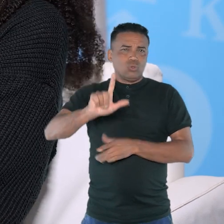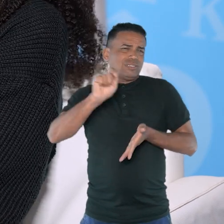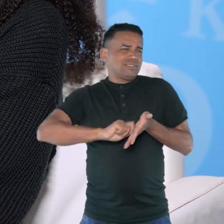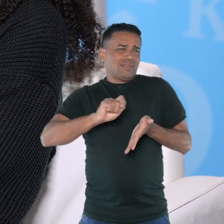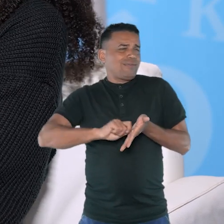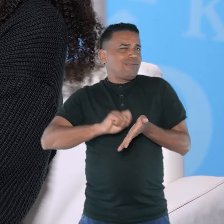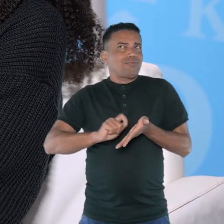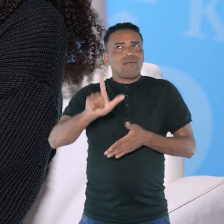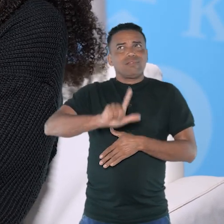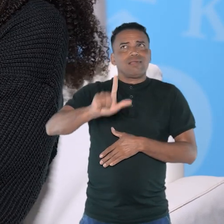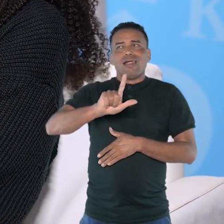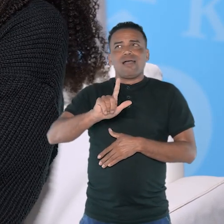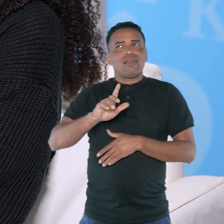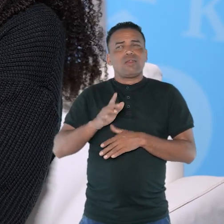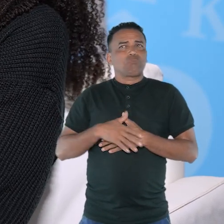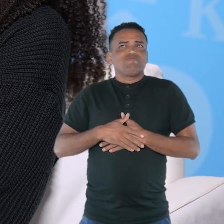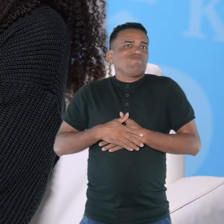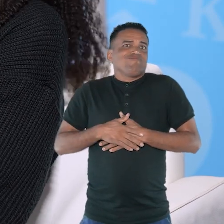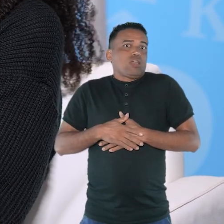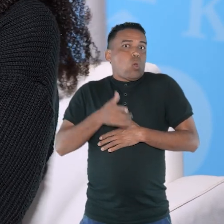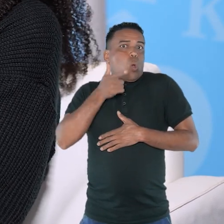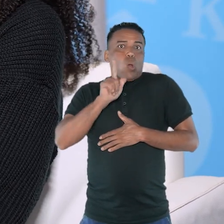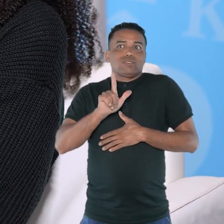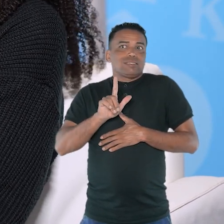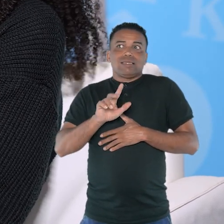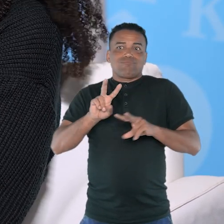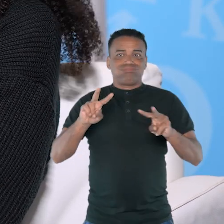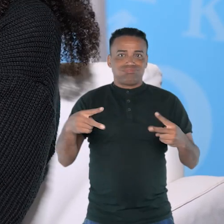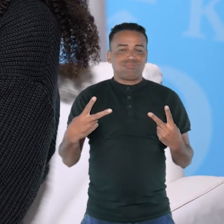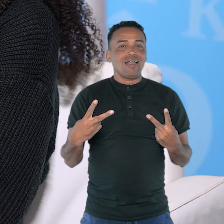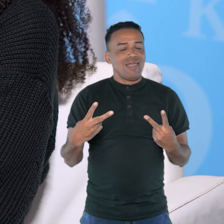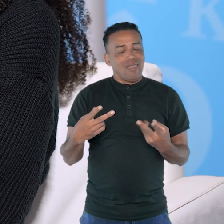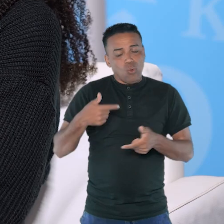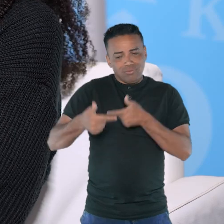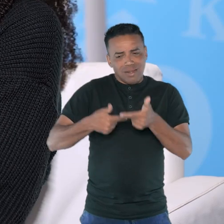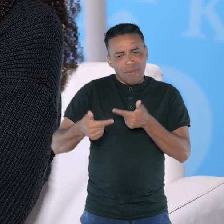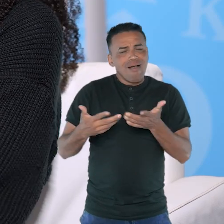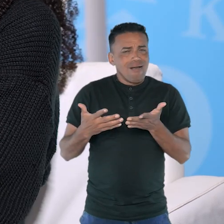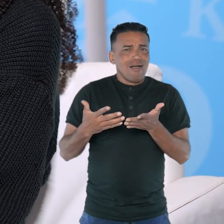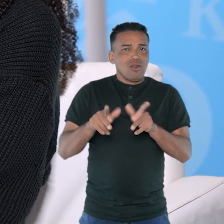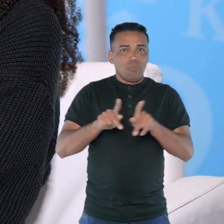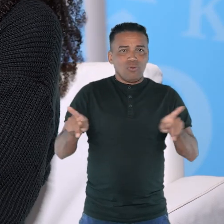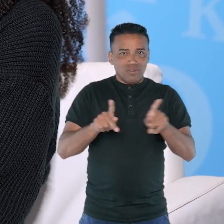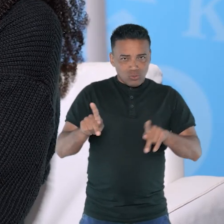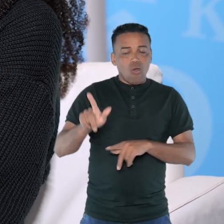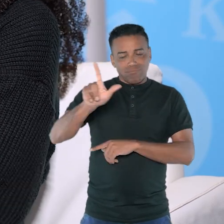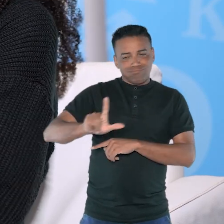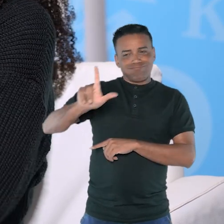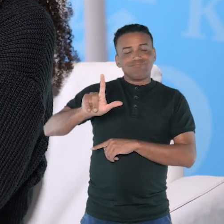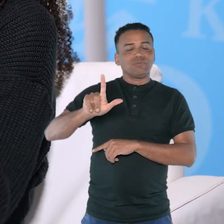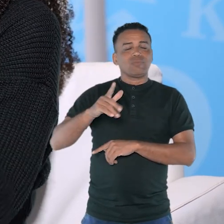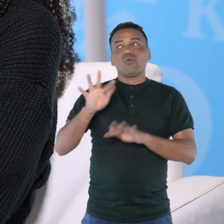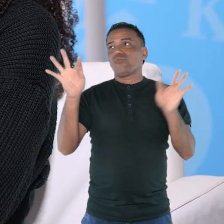era algo muito distante da minha vida. Eu falava assim, não, é estranho, né? Falar que era distante, sendo que eu trabalho com isso. Sou professora de literatura,